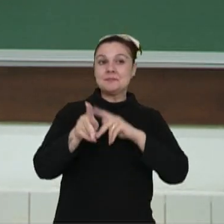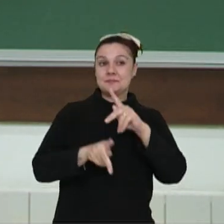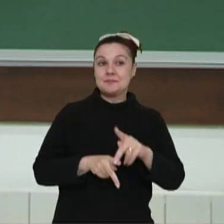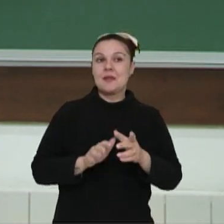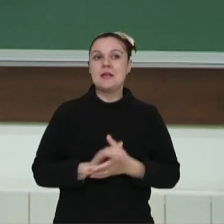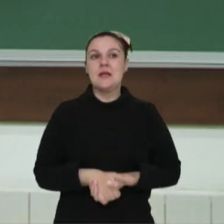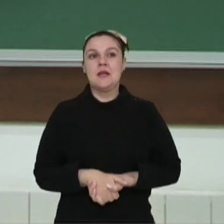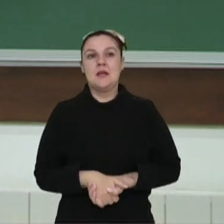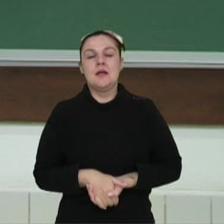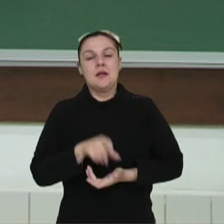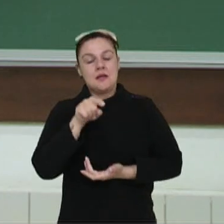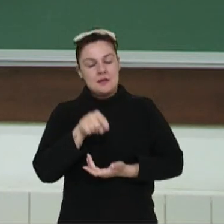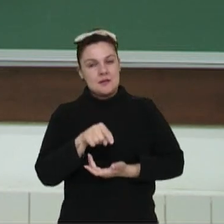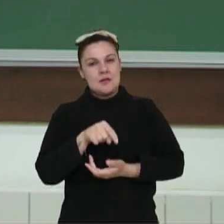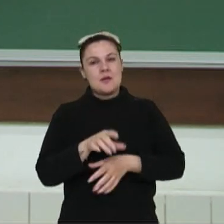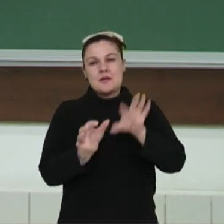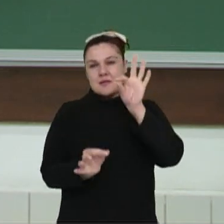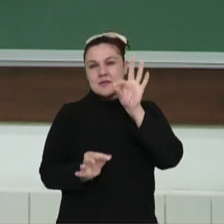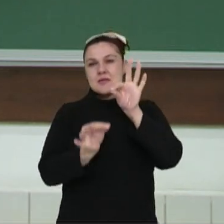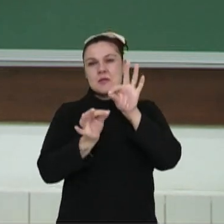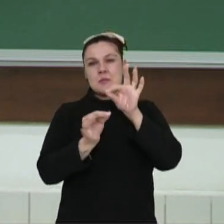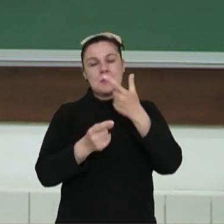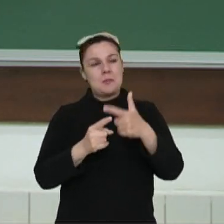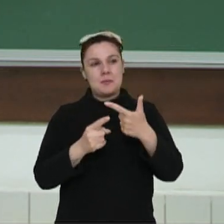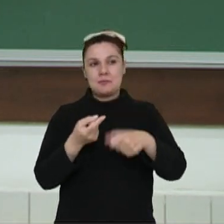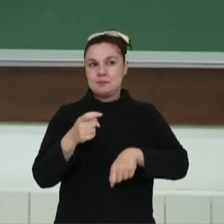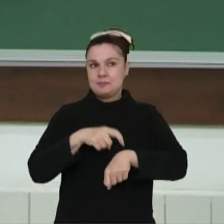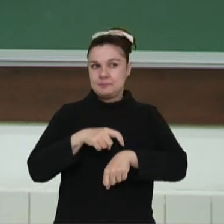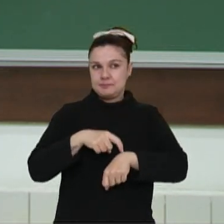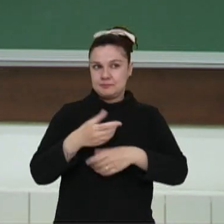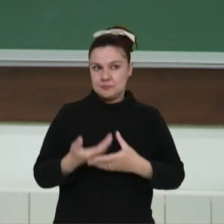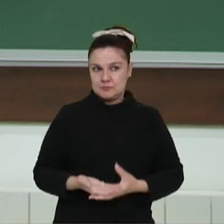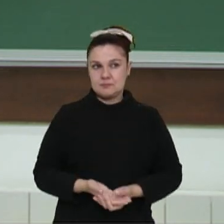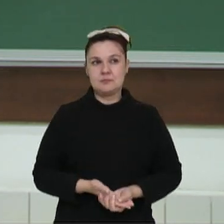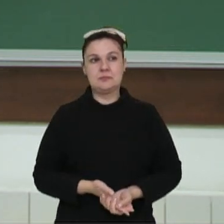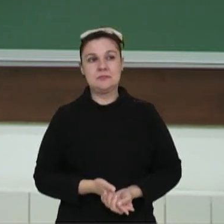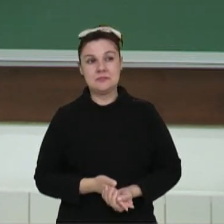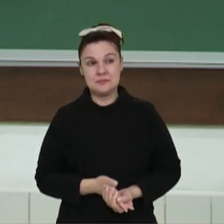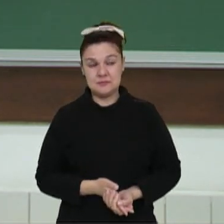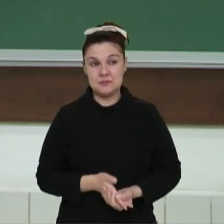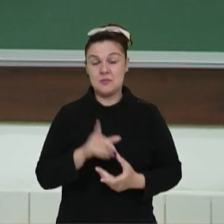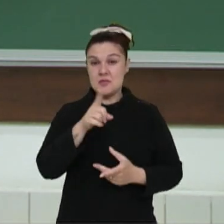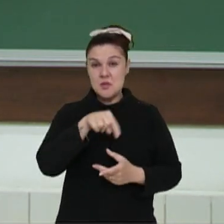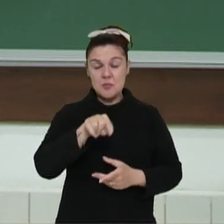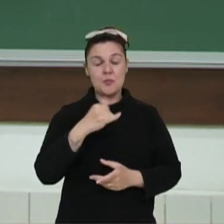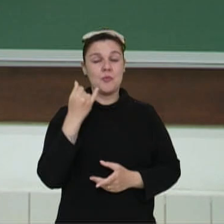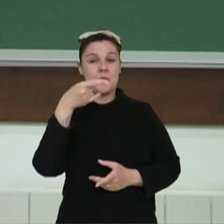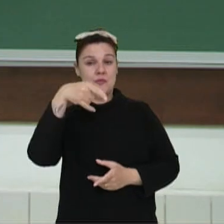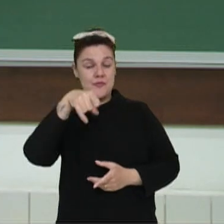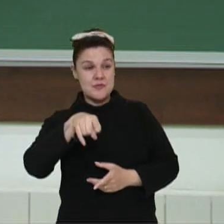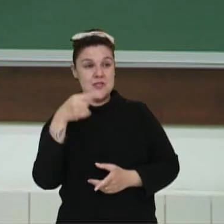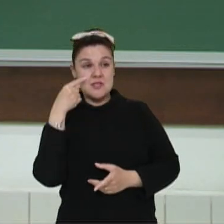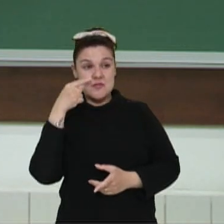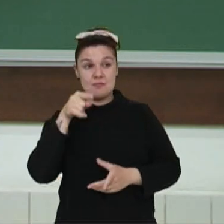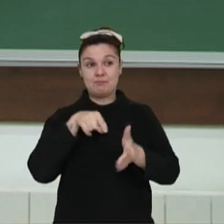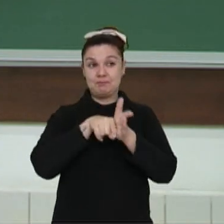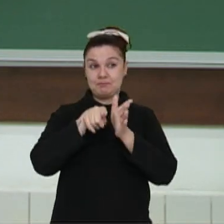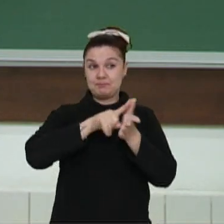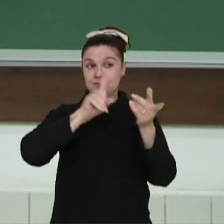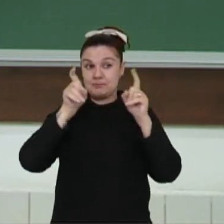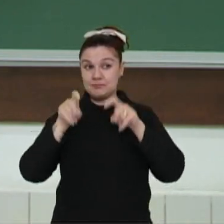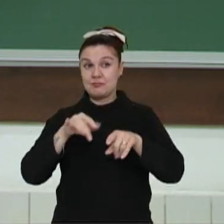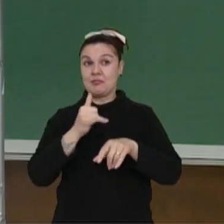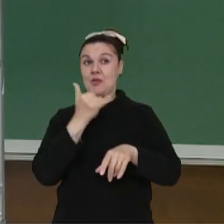Assim, bem pouquinho trouxe, né, porque não vai dar tempo mesmo, mas vale muito a pena a gente pensar nessas questões.